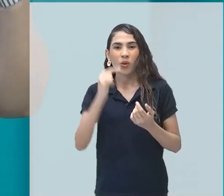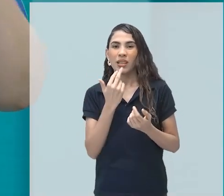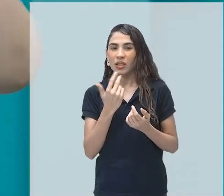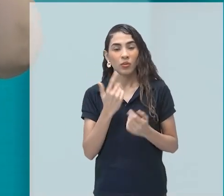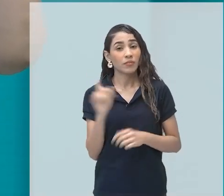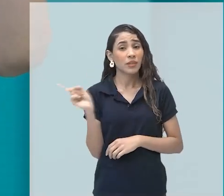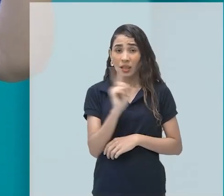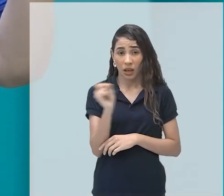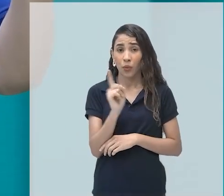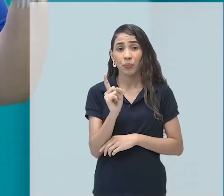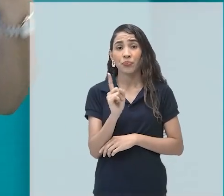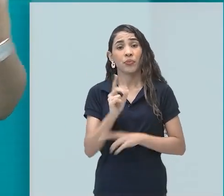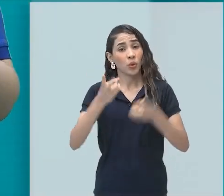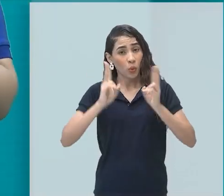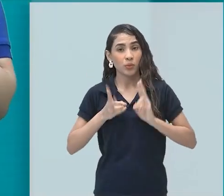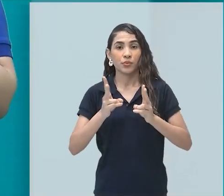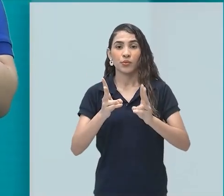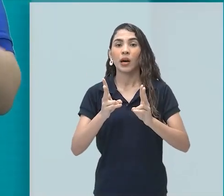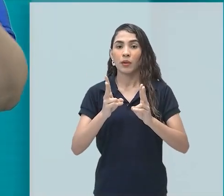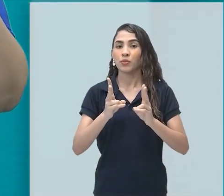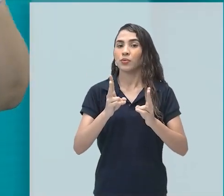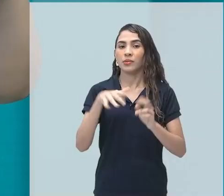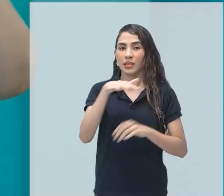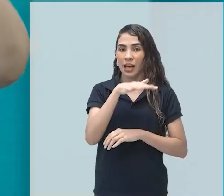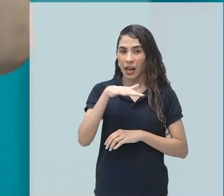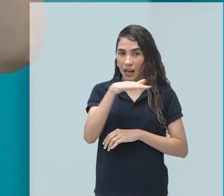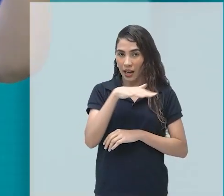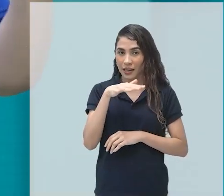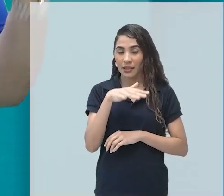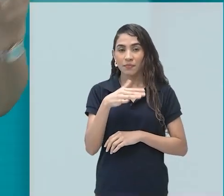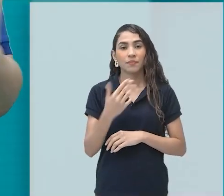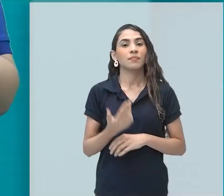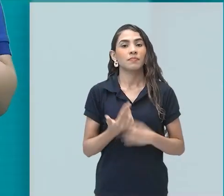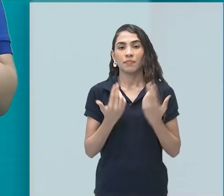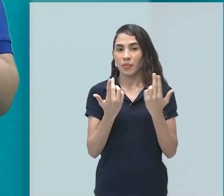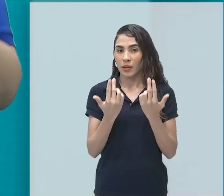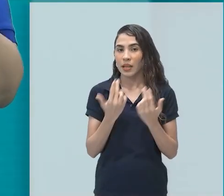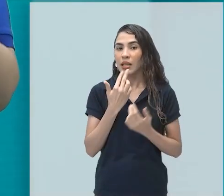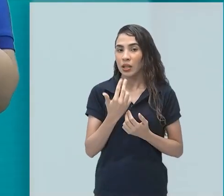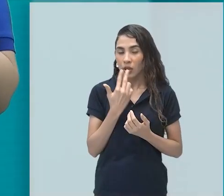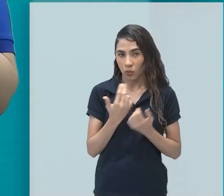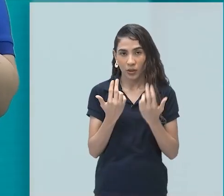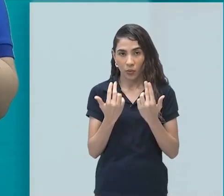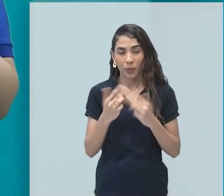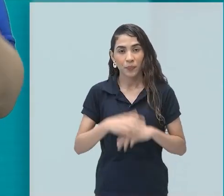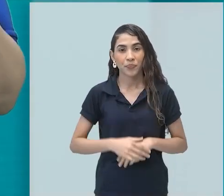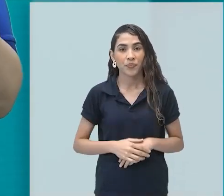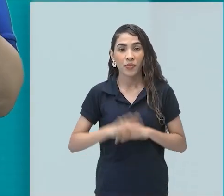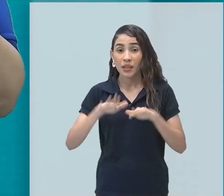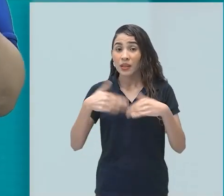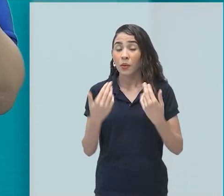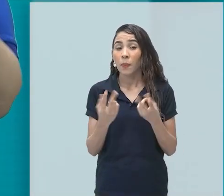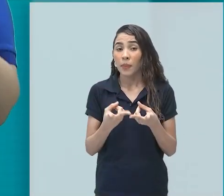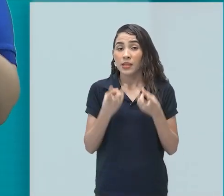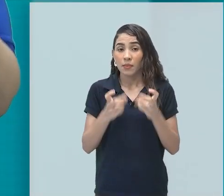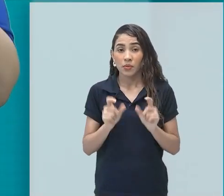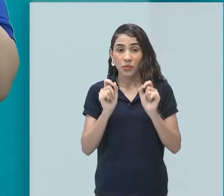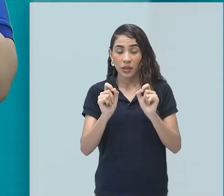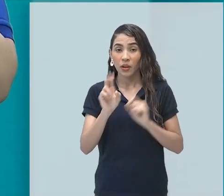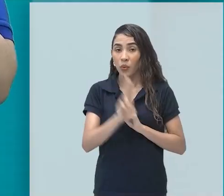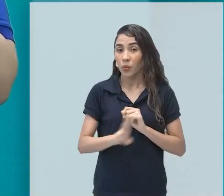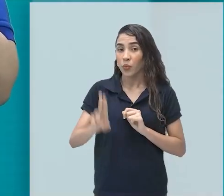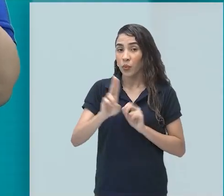língua, não. Continuamos dentro do universo da mesma língua. Então, o que nós observamos são